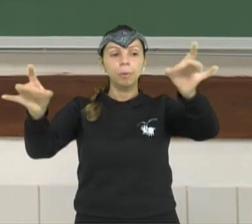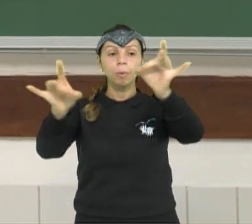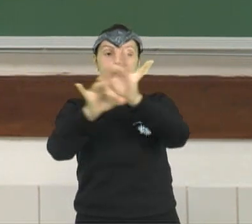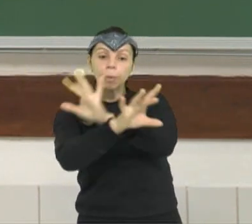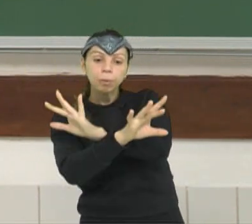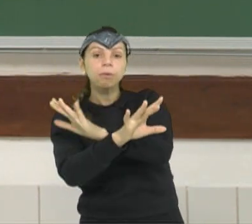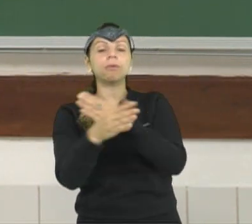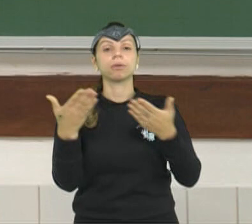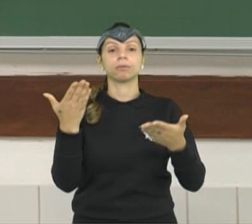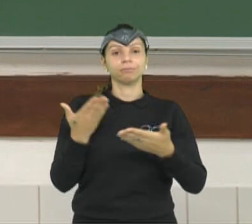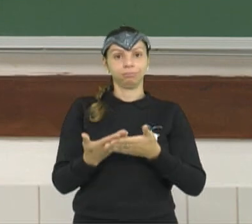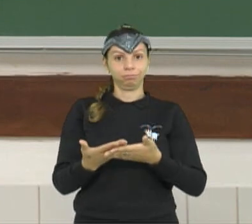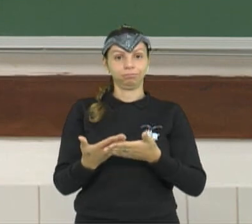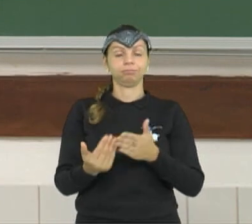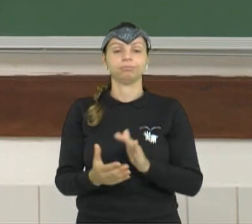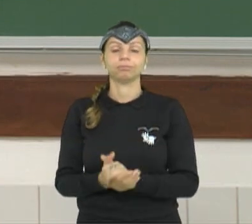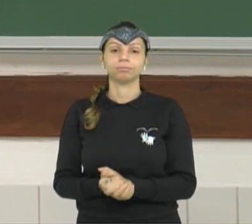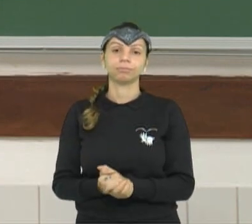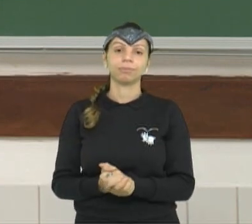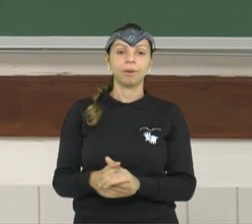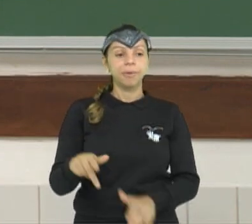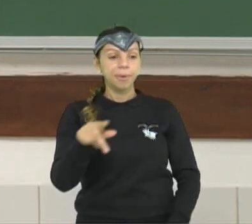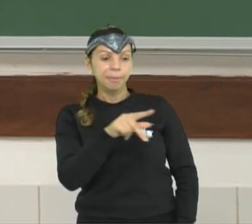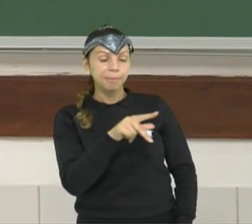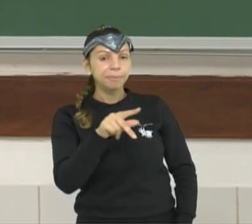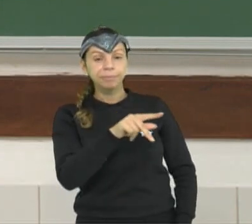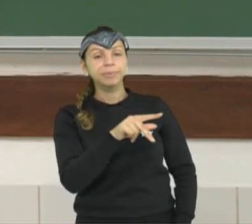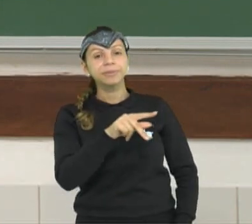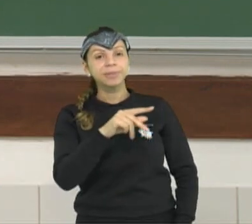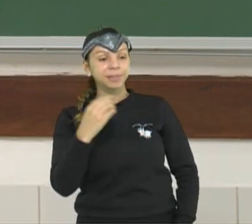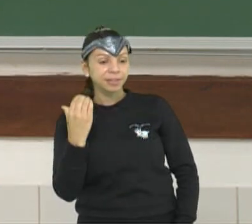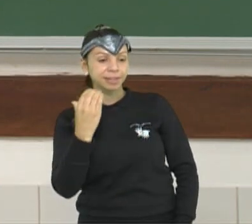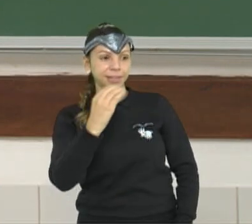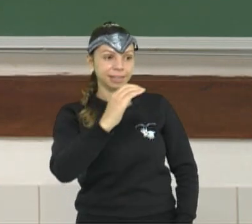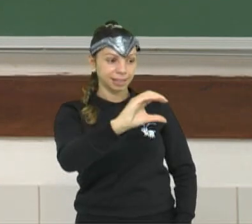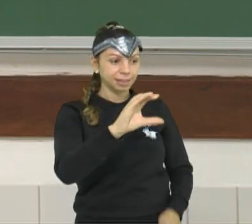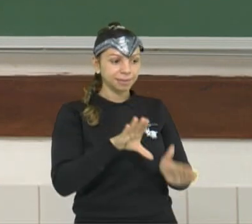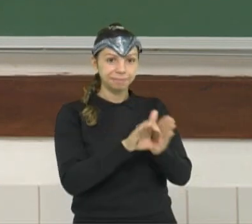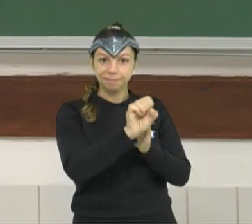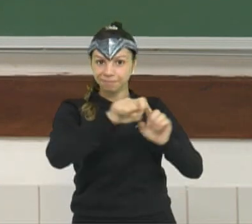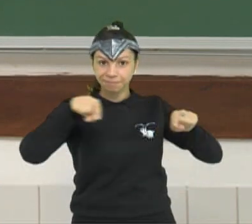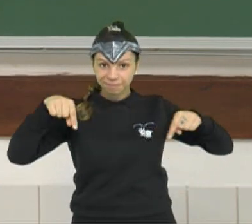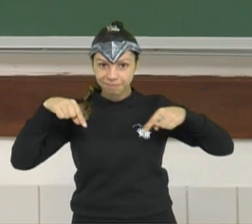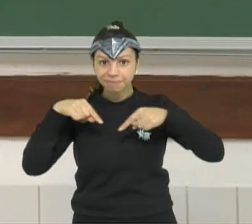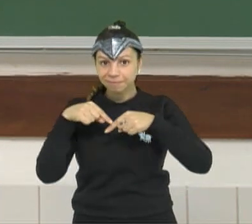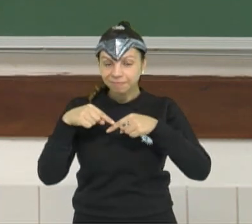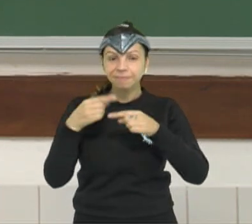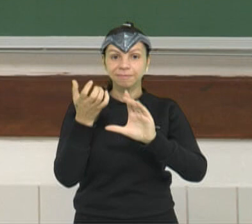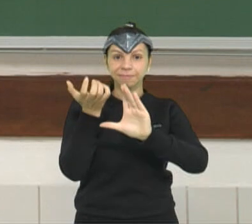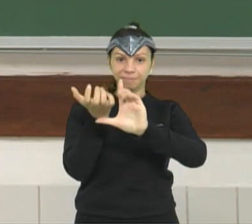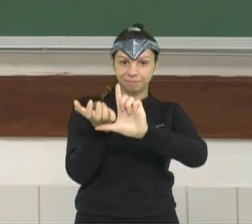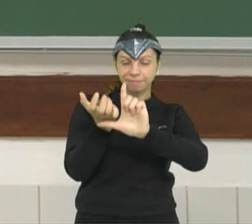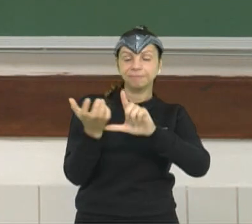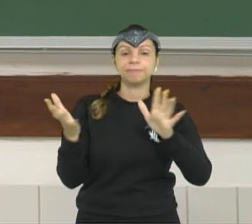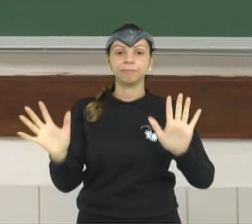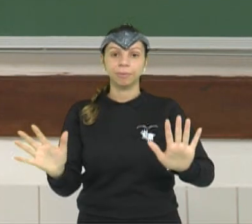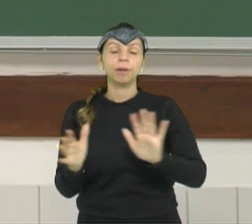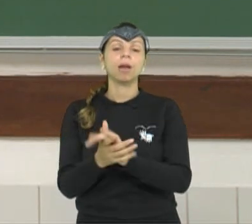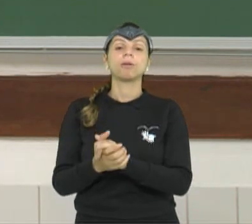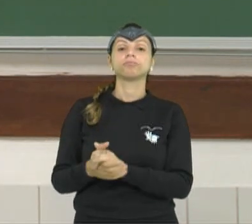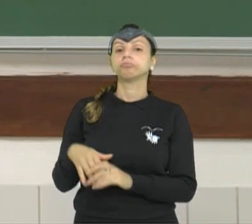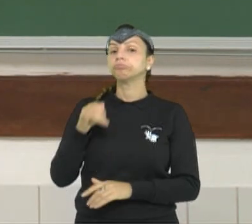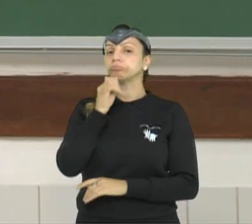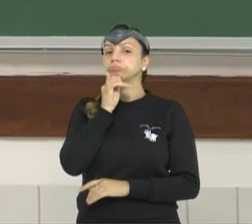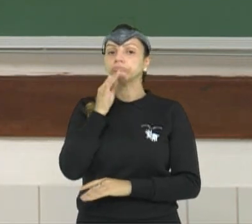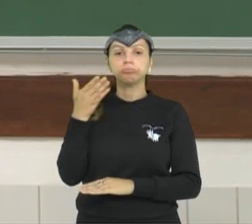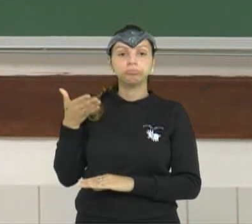concluir a atividade. Aí o seu professor vai receber lá no Classroom. Caso você não tenha acesso